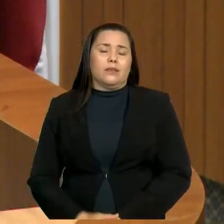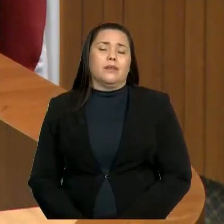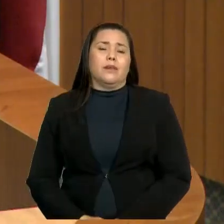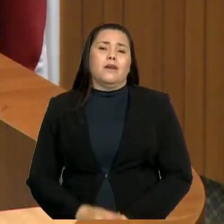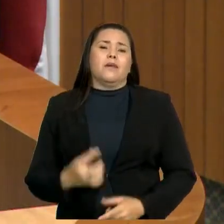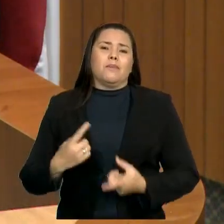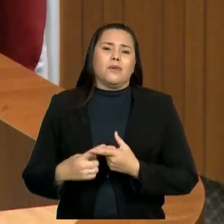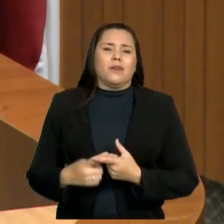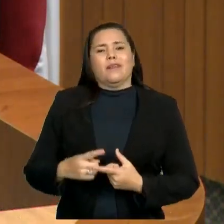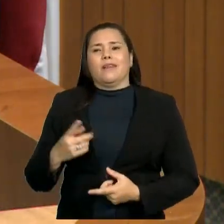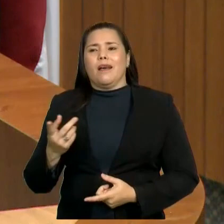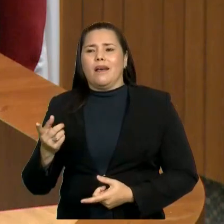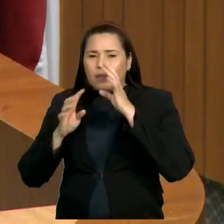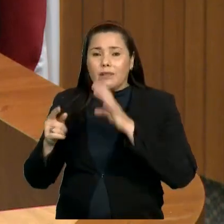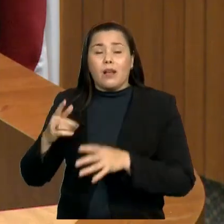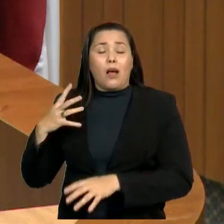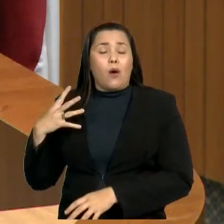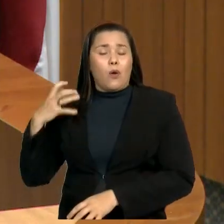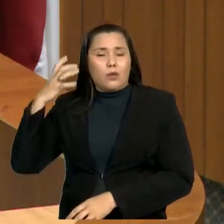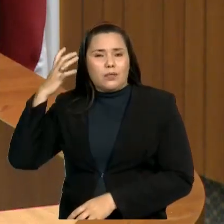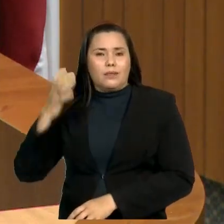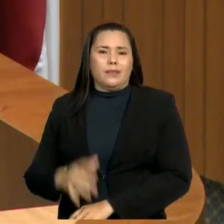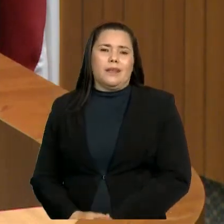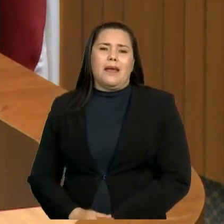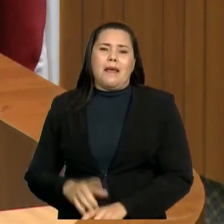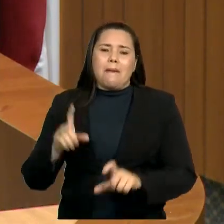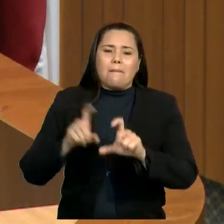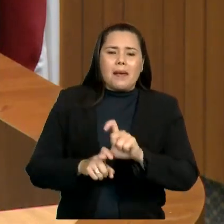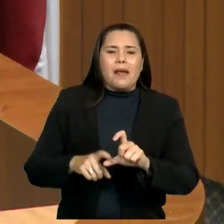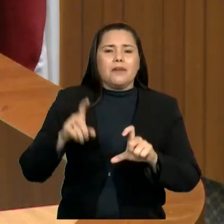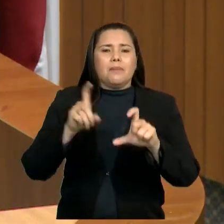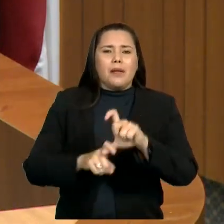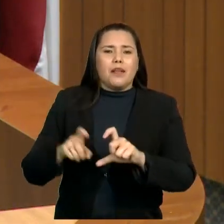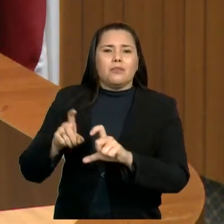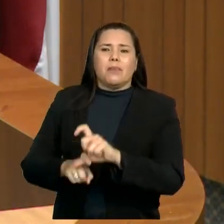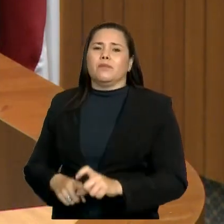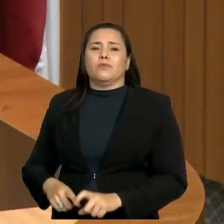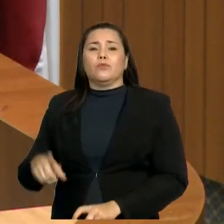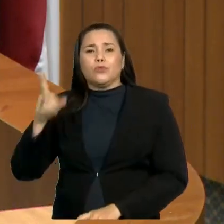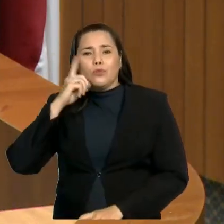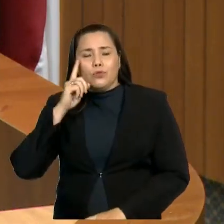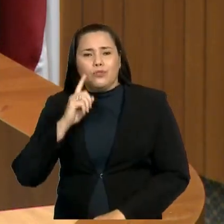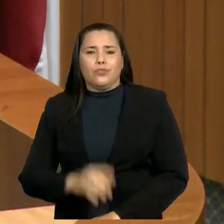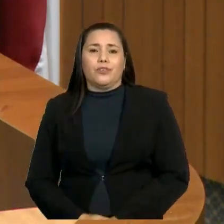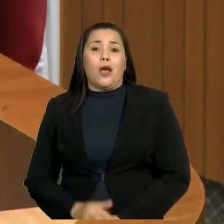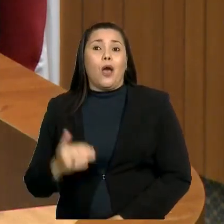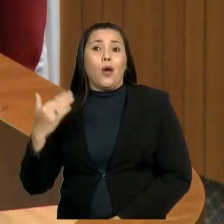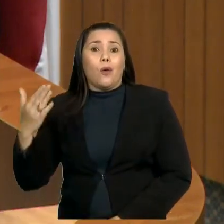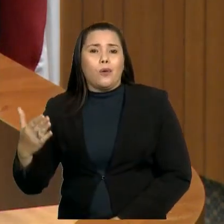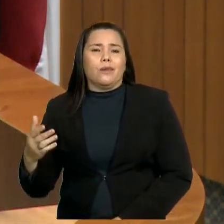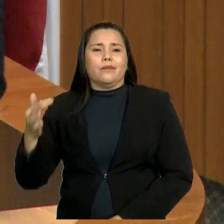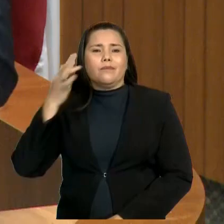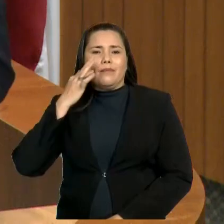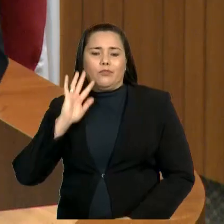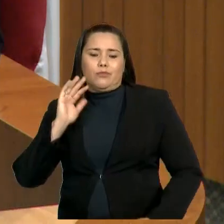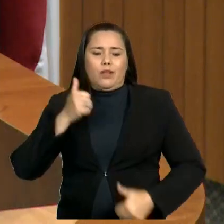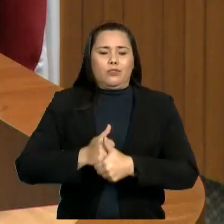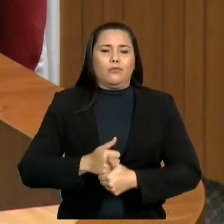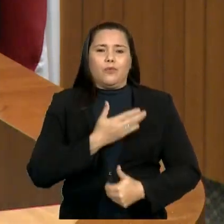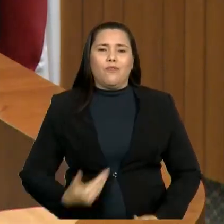coerente com a história dele com adversário miremos as bazucas os canhões quando é